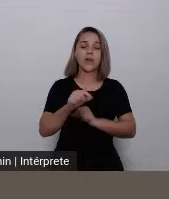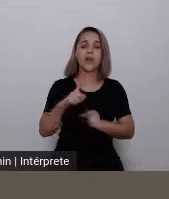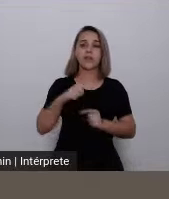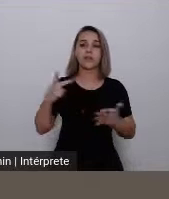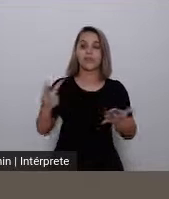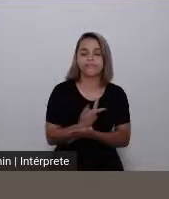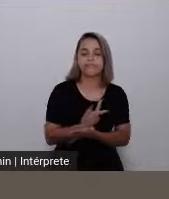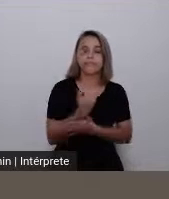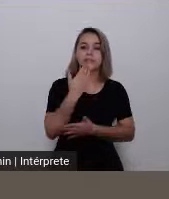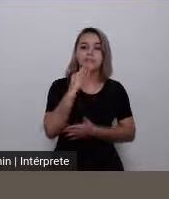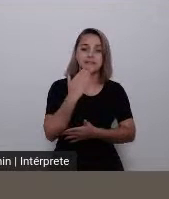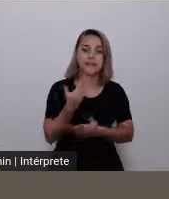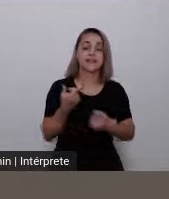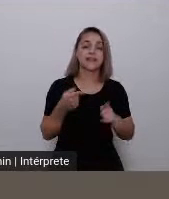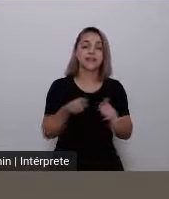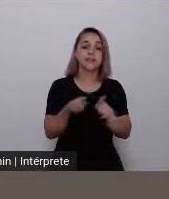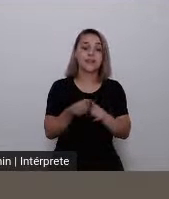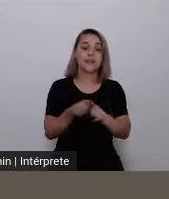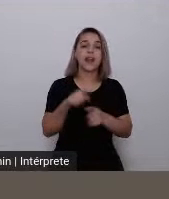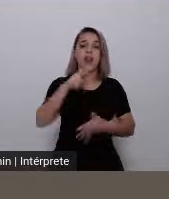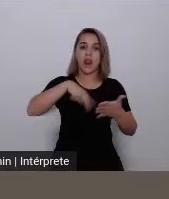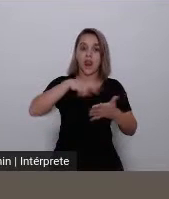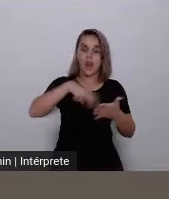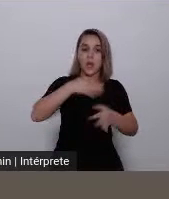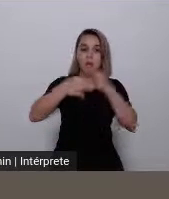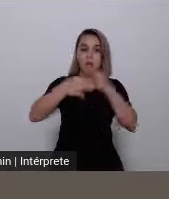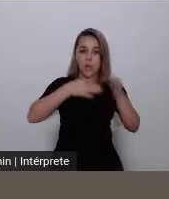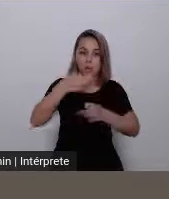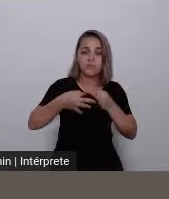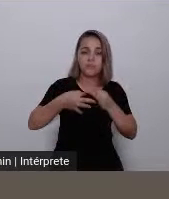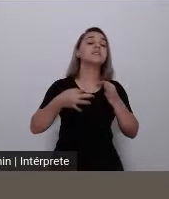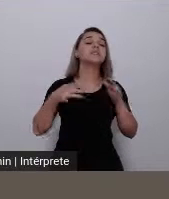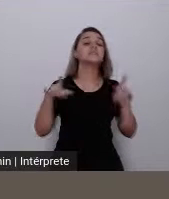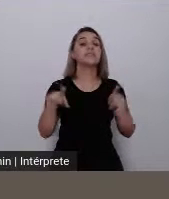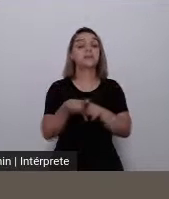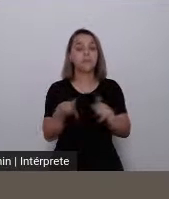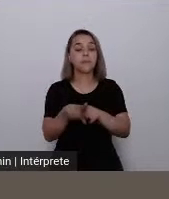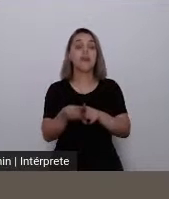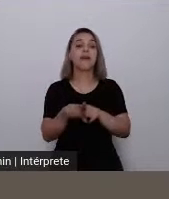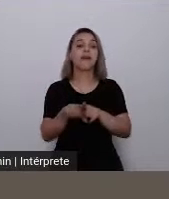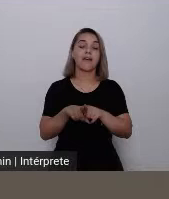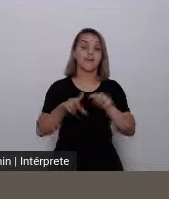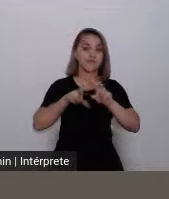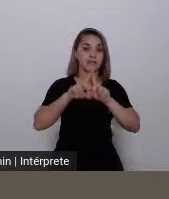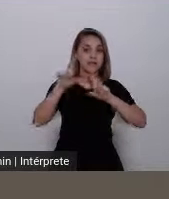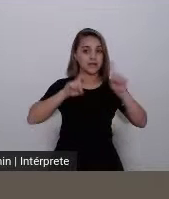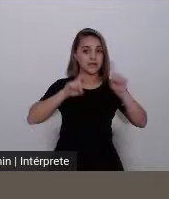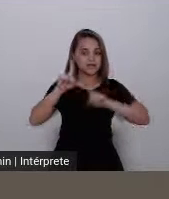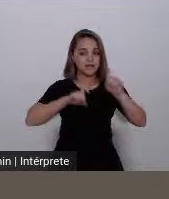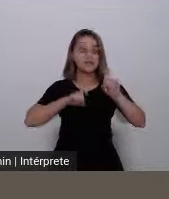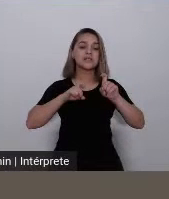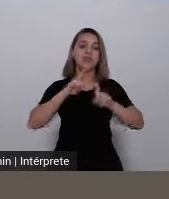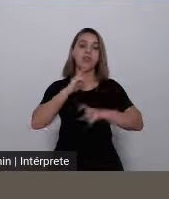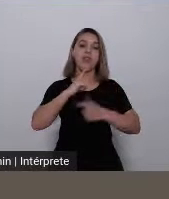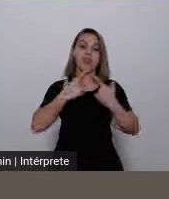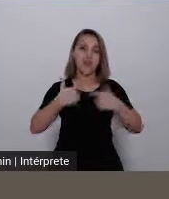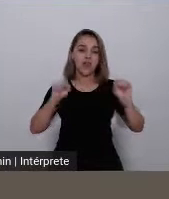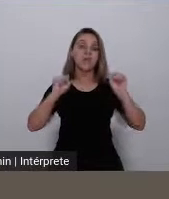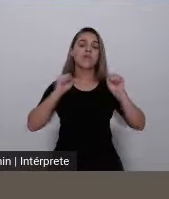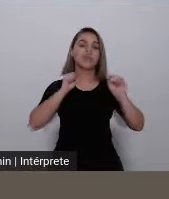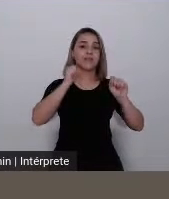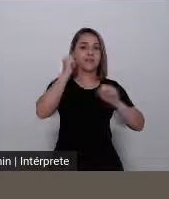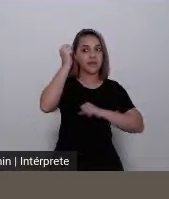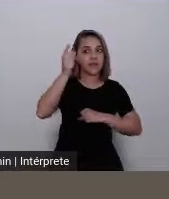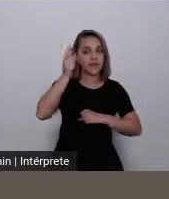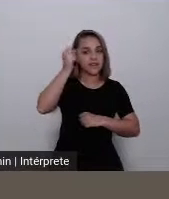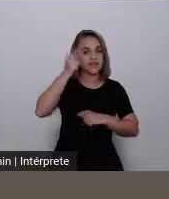artísticas. Tomado como leitura crítica na expressão criativa dessas linguagens, faz contraponto, então,